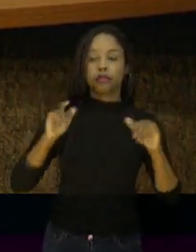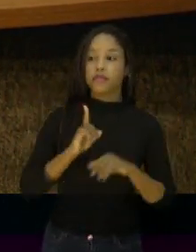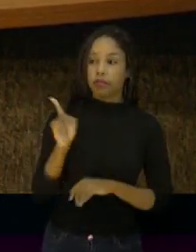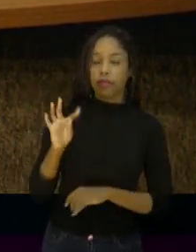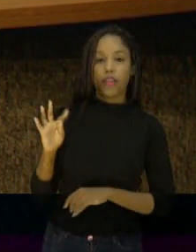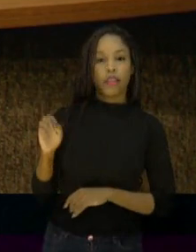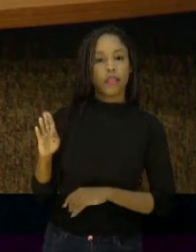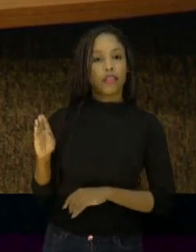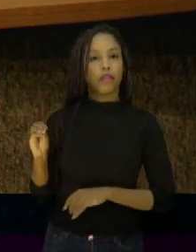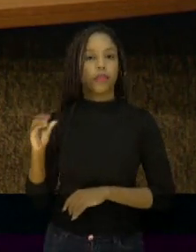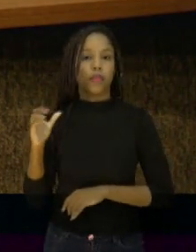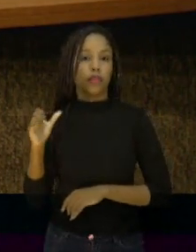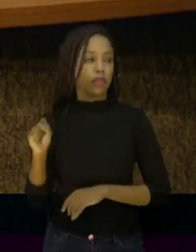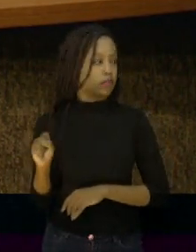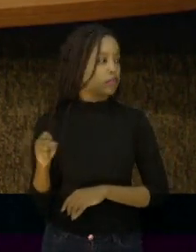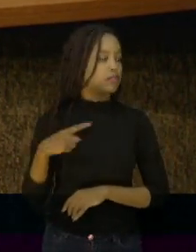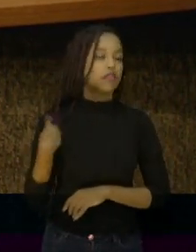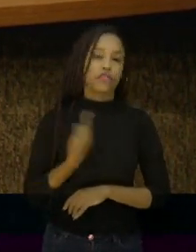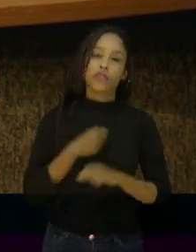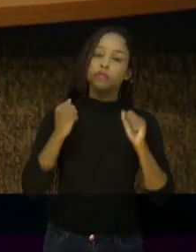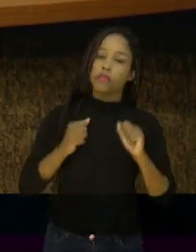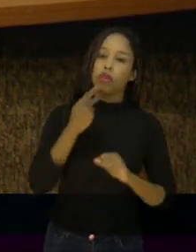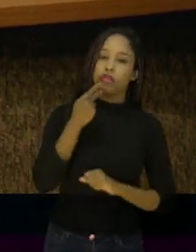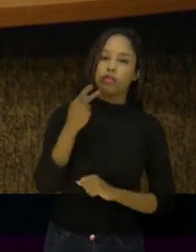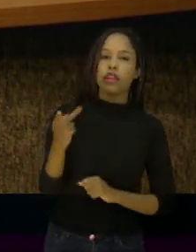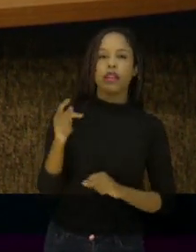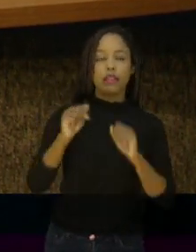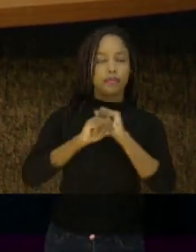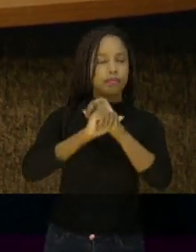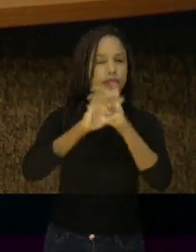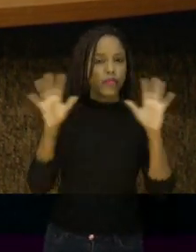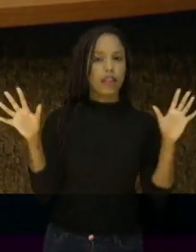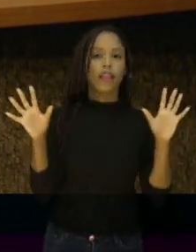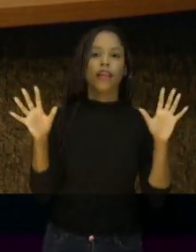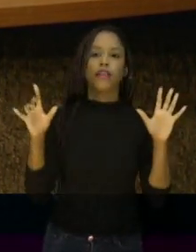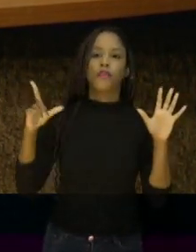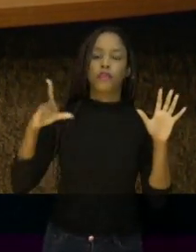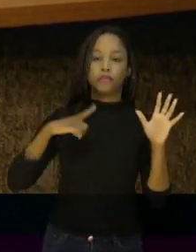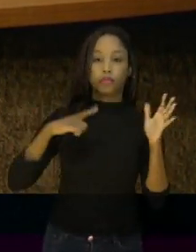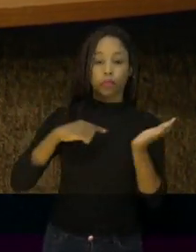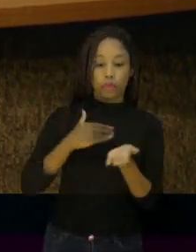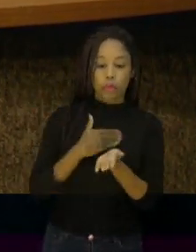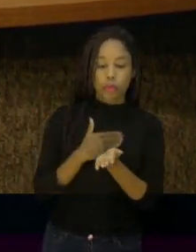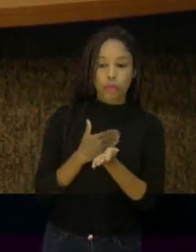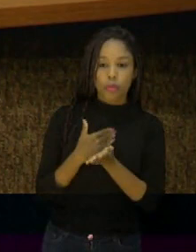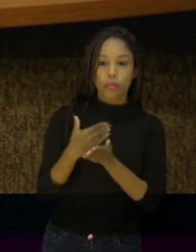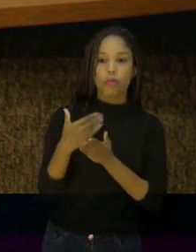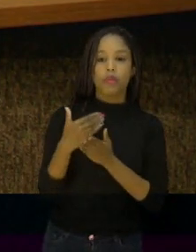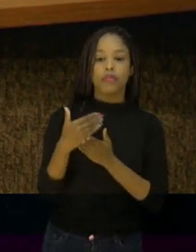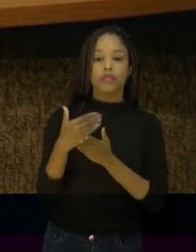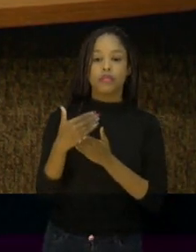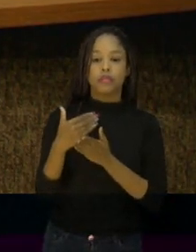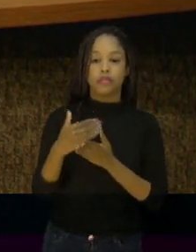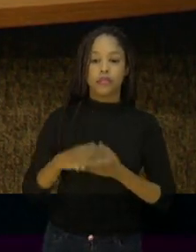Tabocas, e a gente pode dizer isso em alto e bom som, que deu-se início